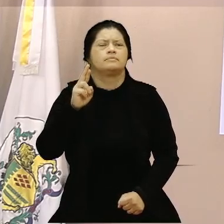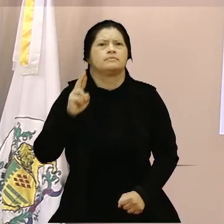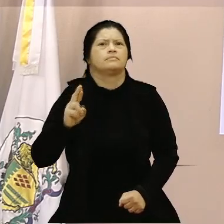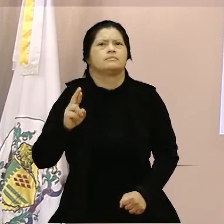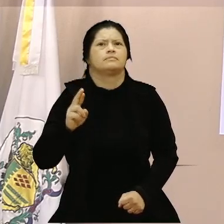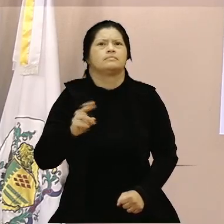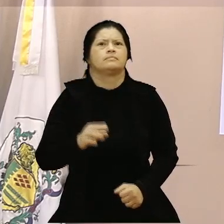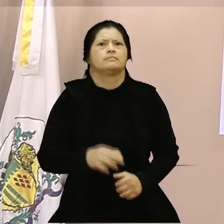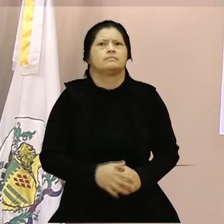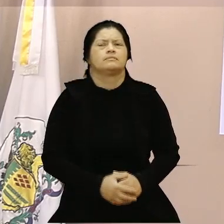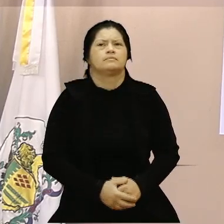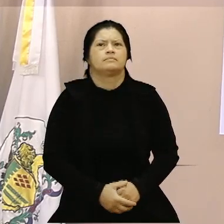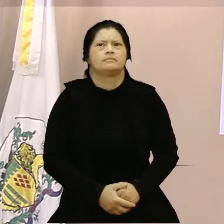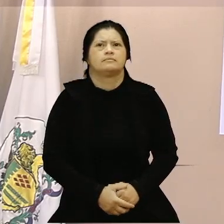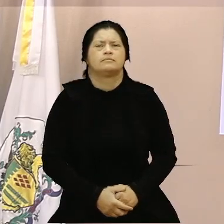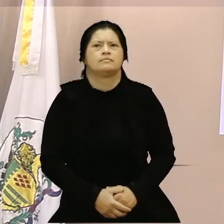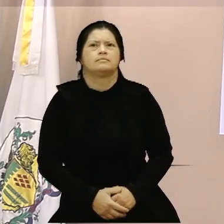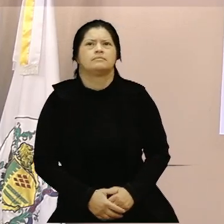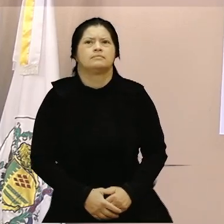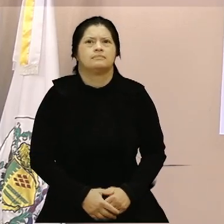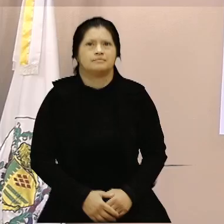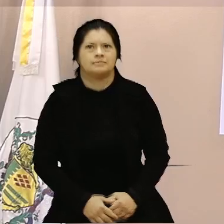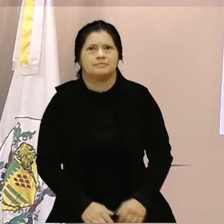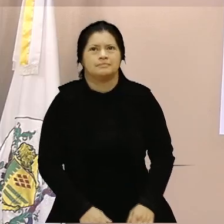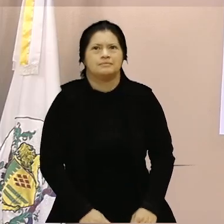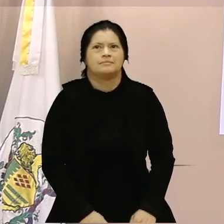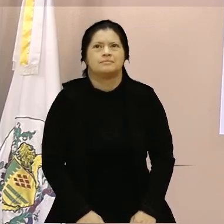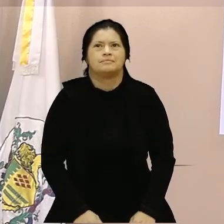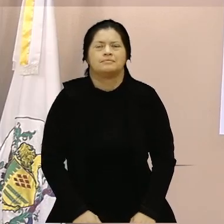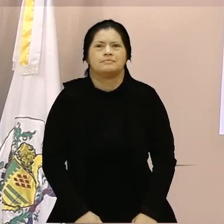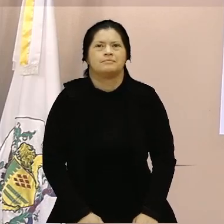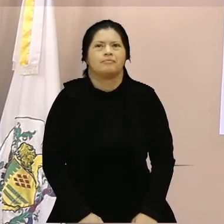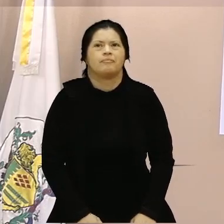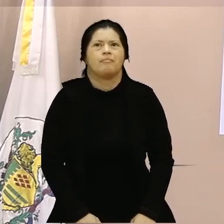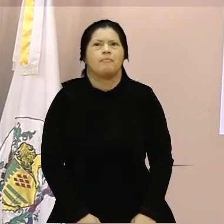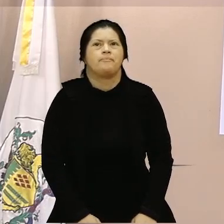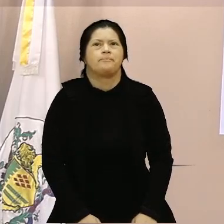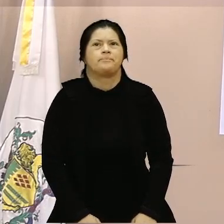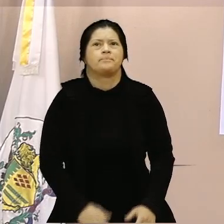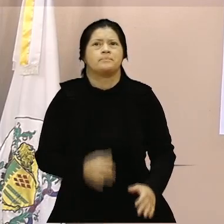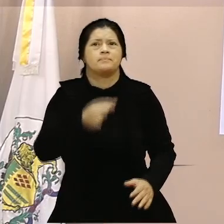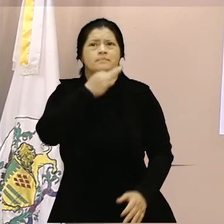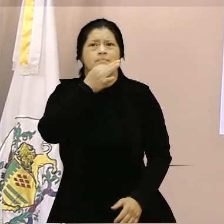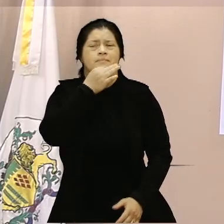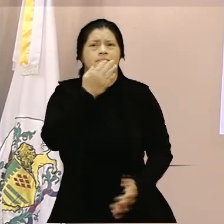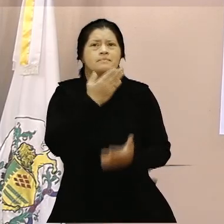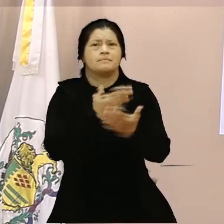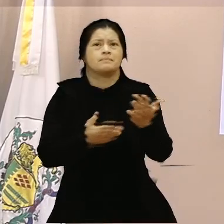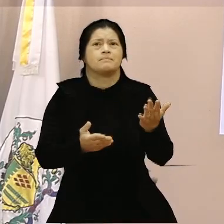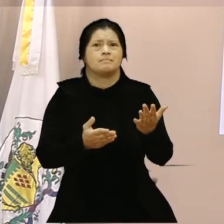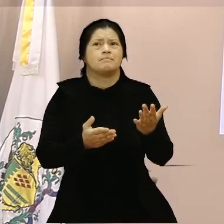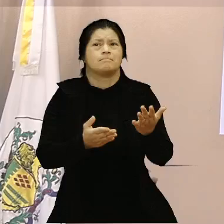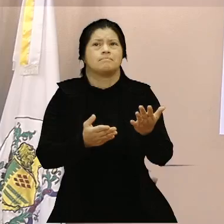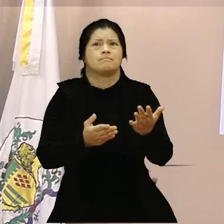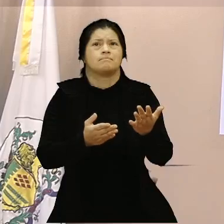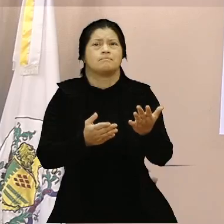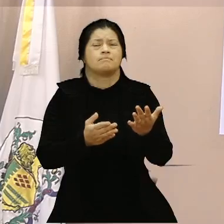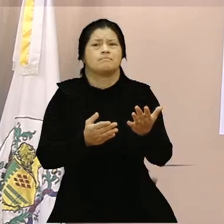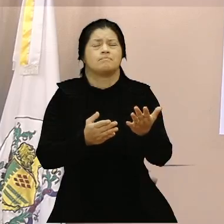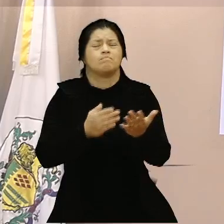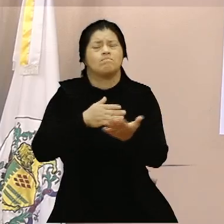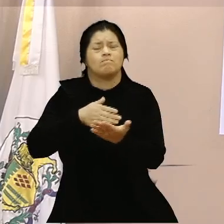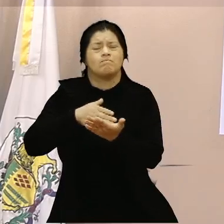idosas e ficamos com 3 milhões de reais. Mandamos todo o restante embora,